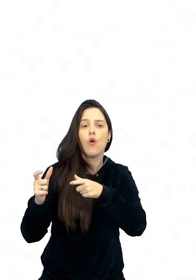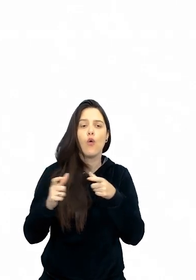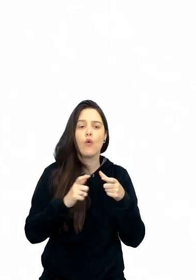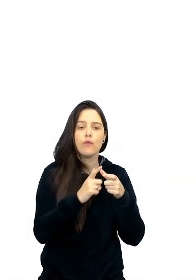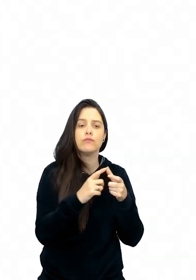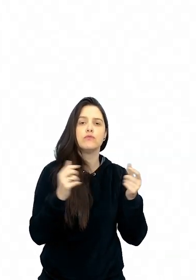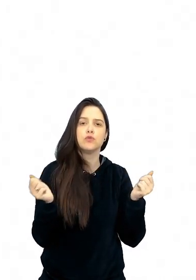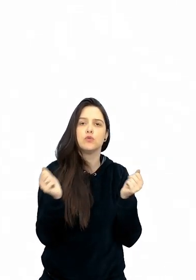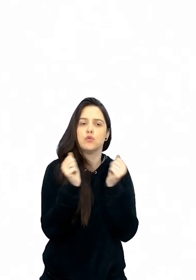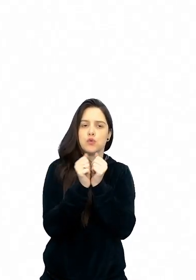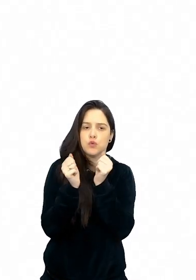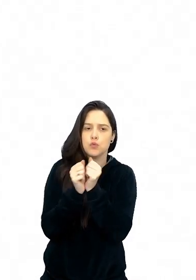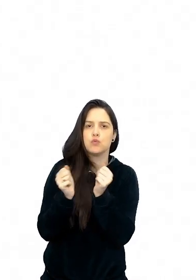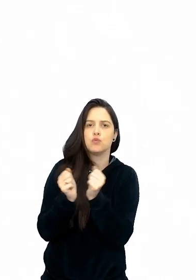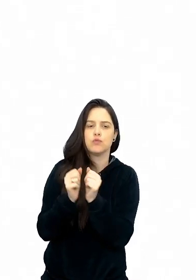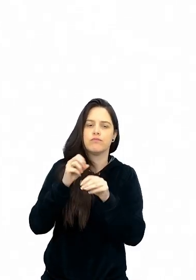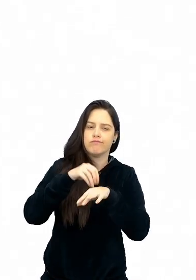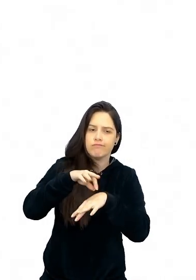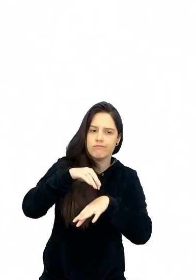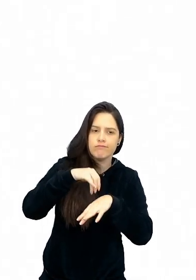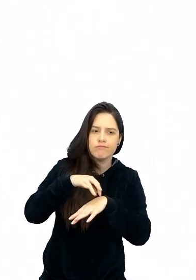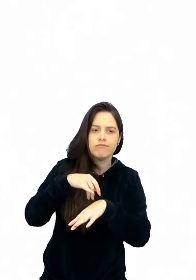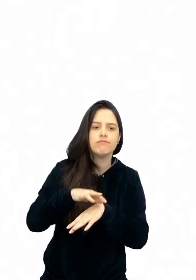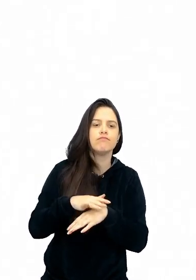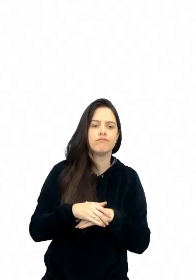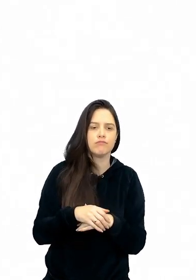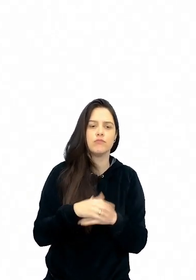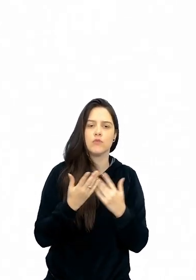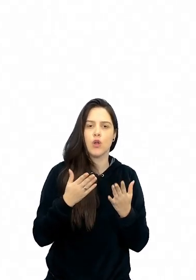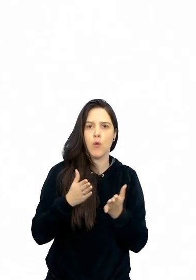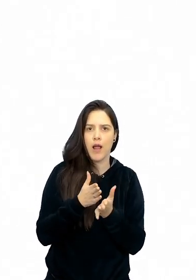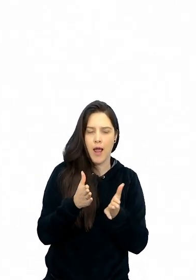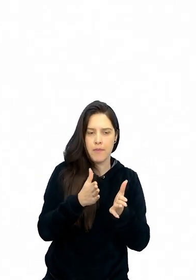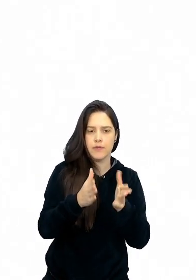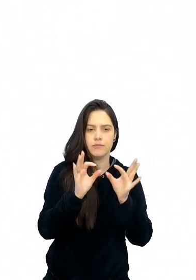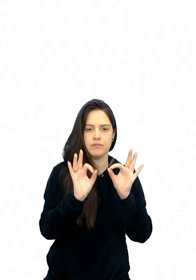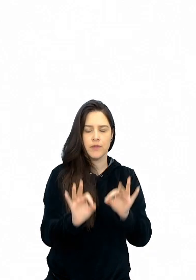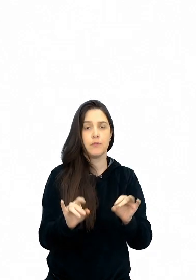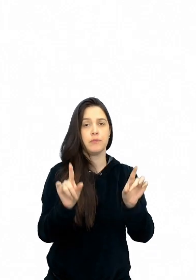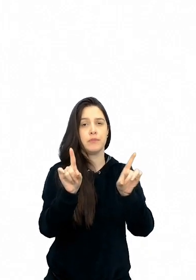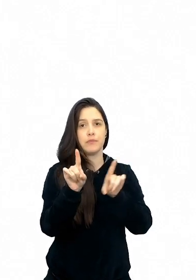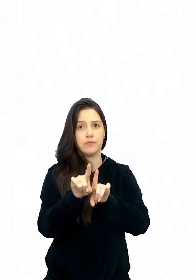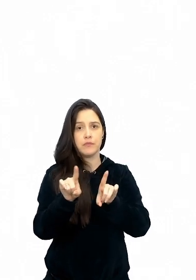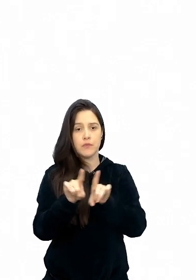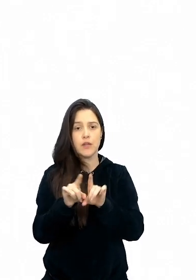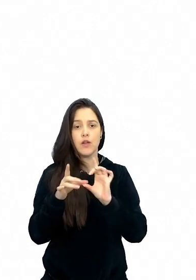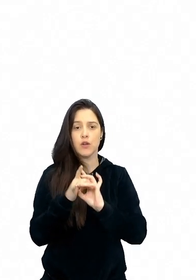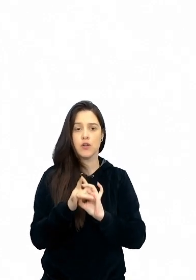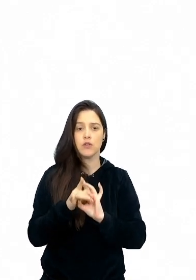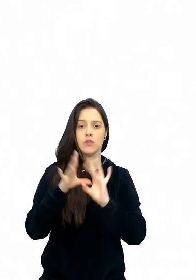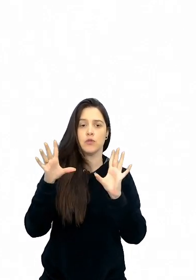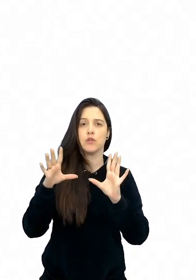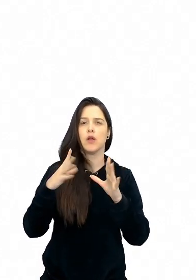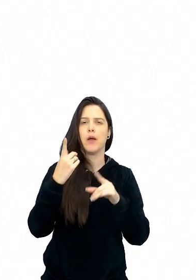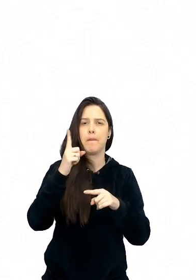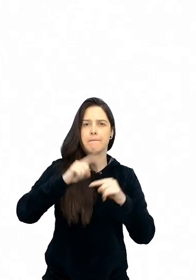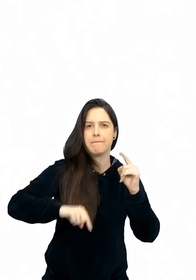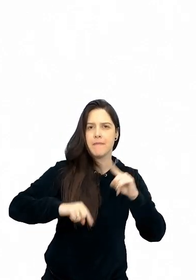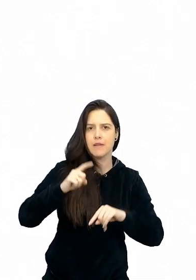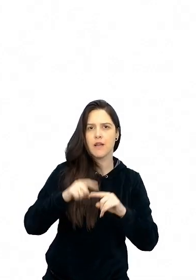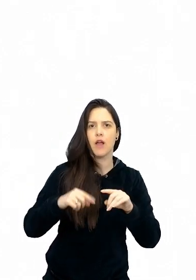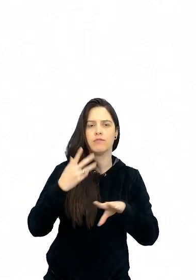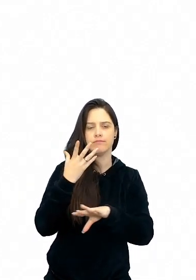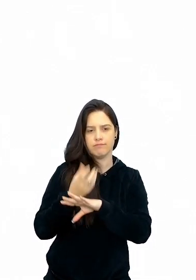né, de outras formações, mas é esse o caminho, né? E também fica disponível o material que a gente